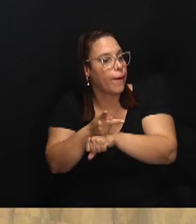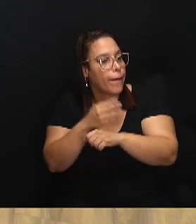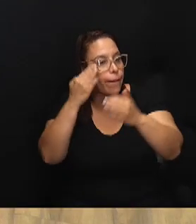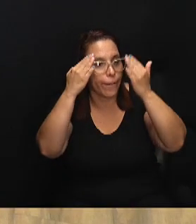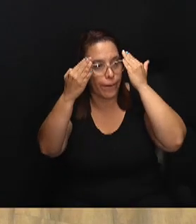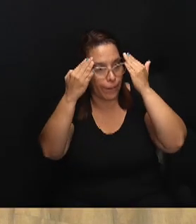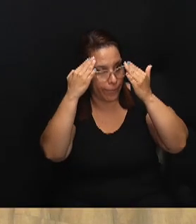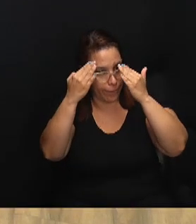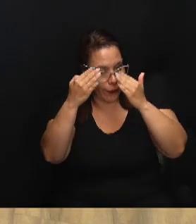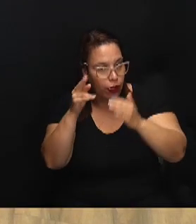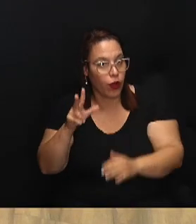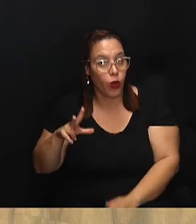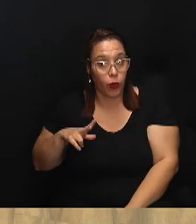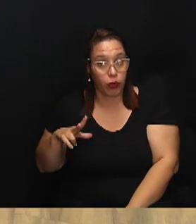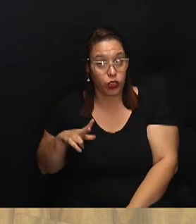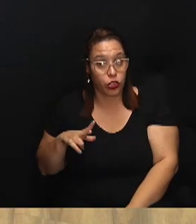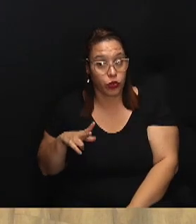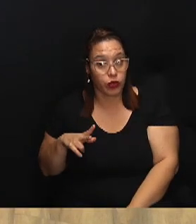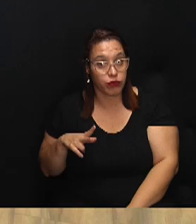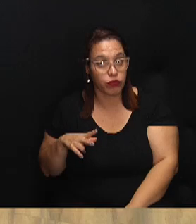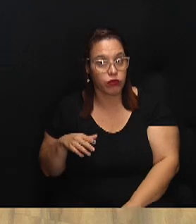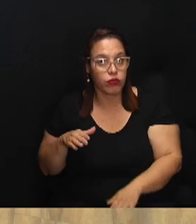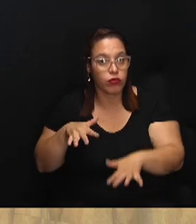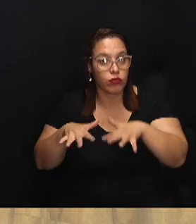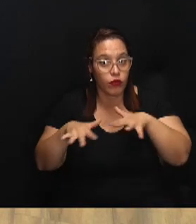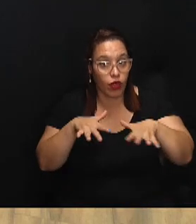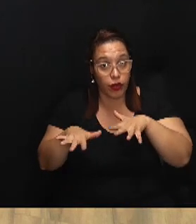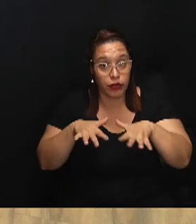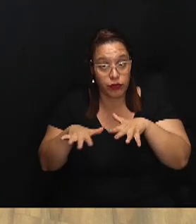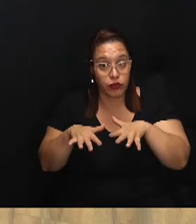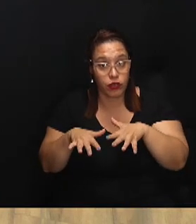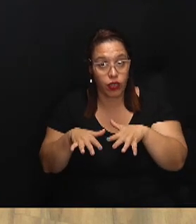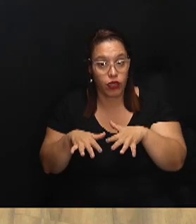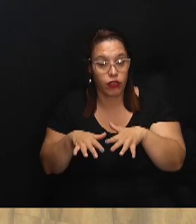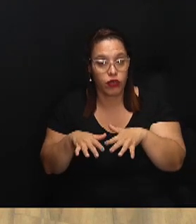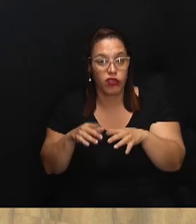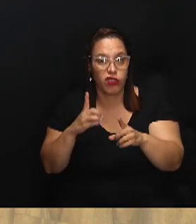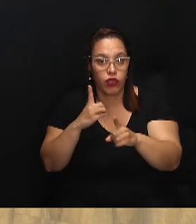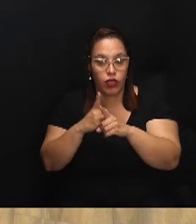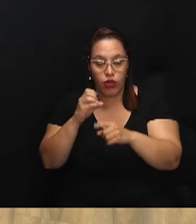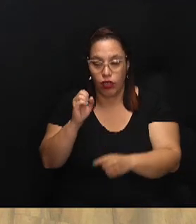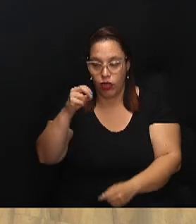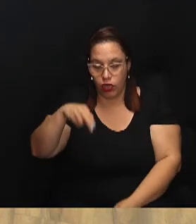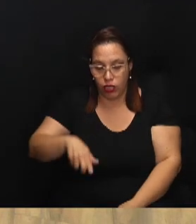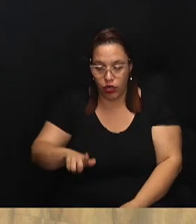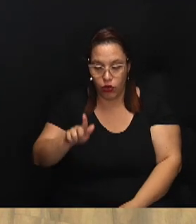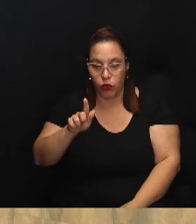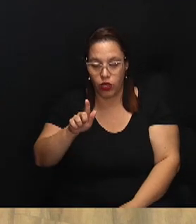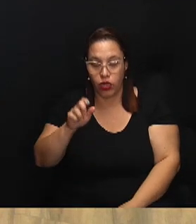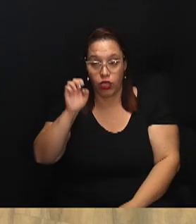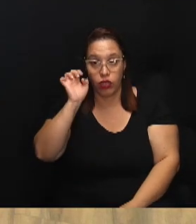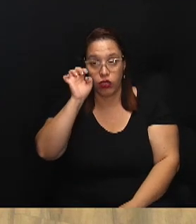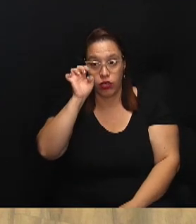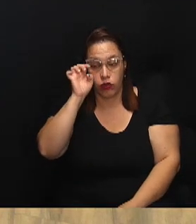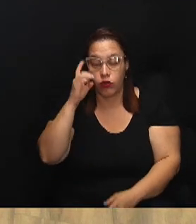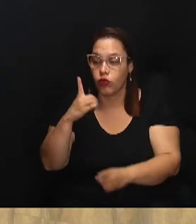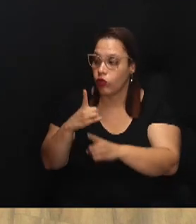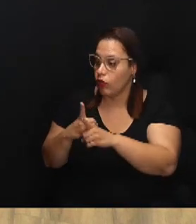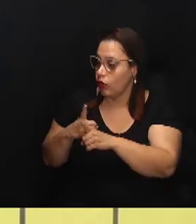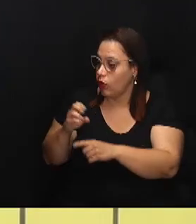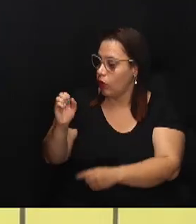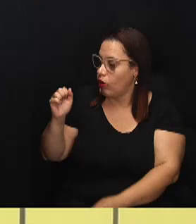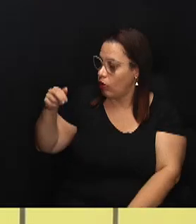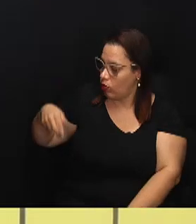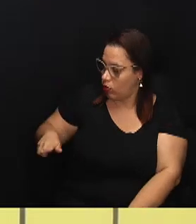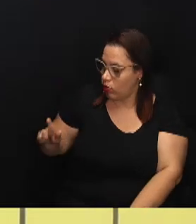psicológico particular. Sim. Em que momento dessa trajetória que você encontrou a ONG? Eu encontrei a ONG, na